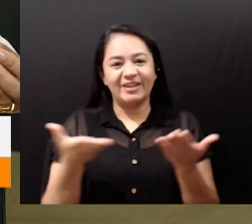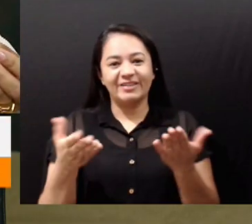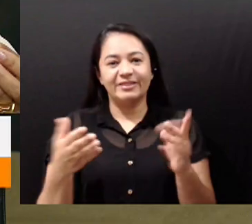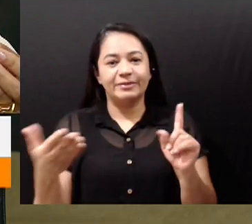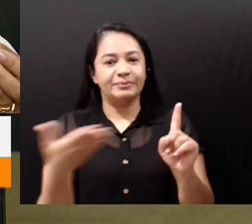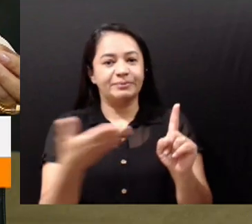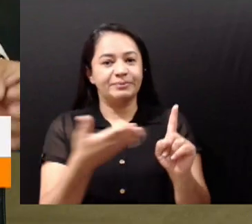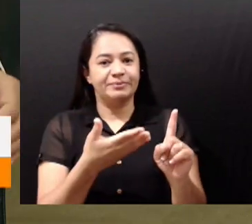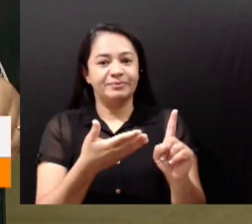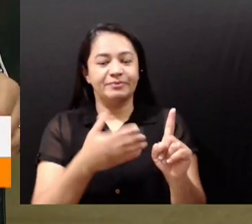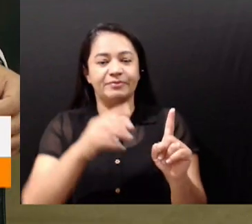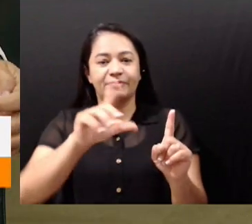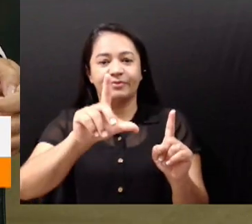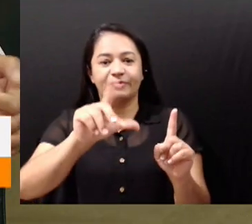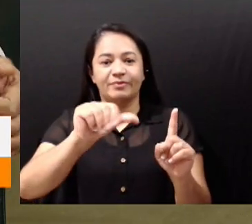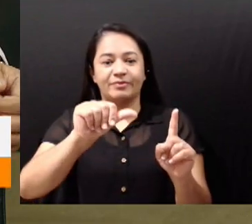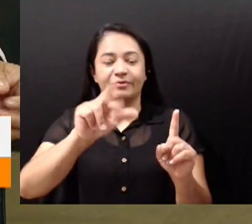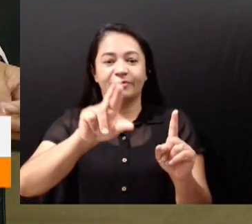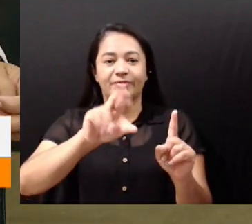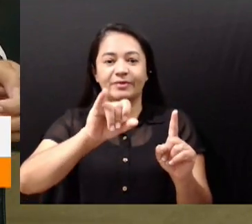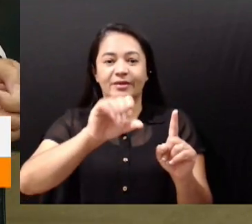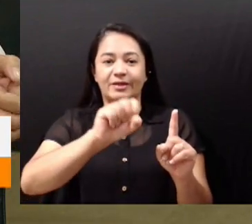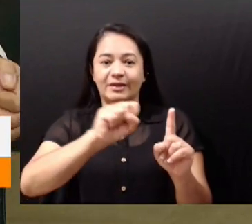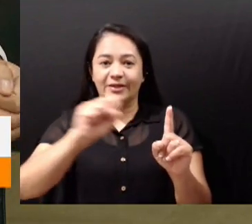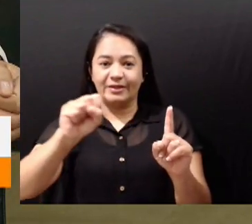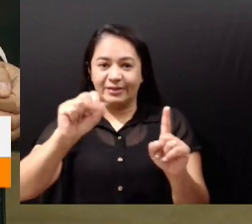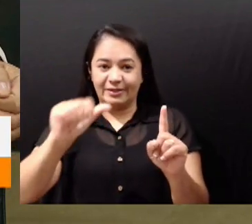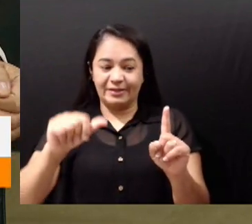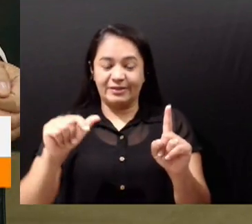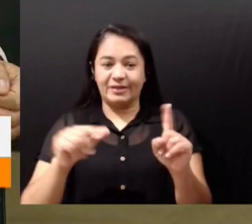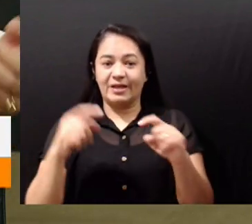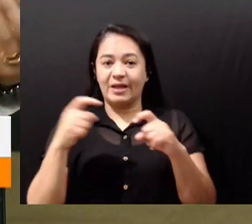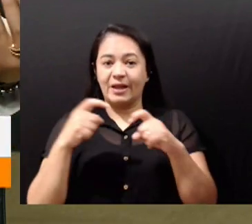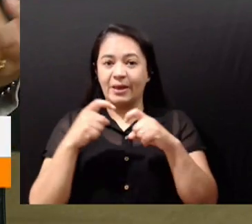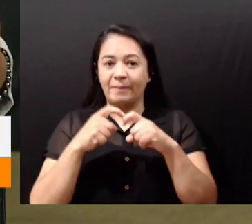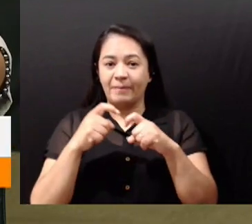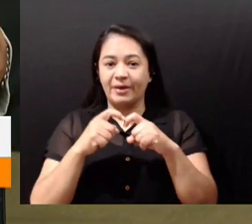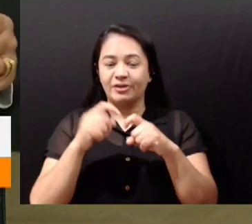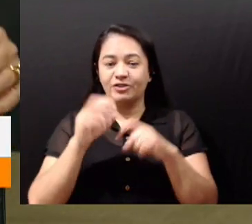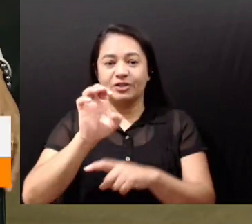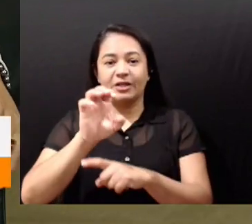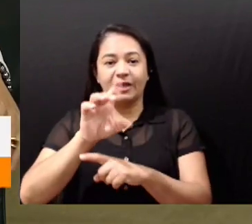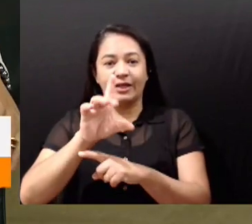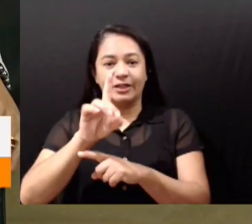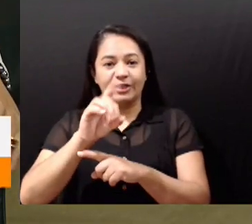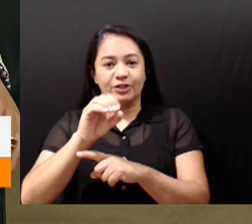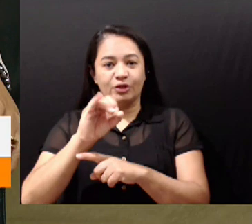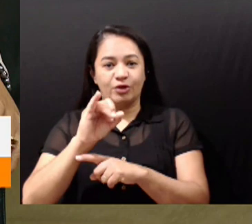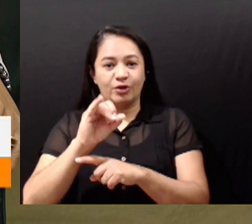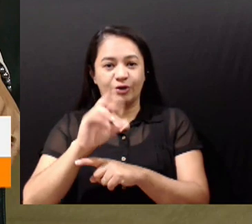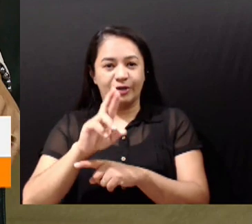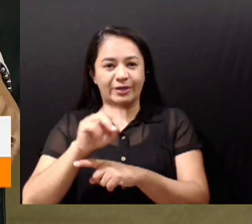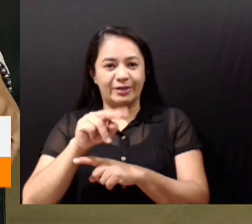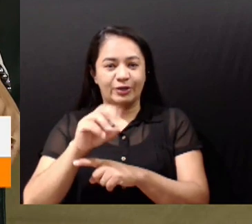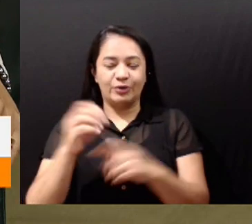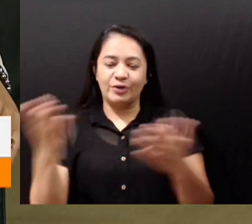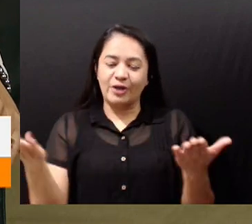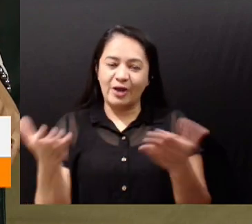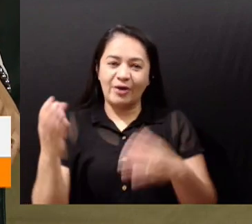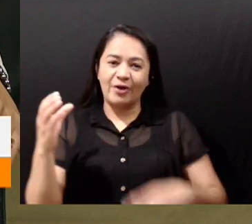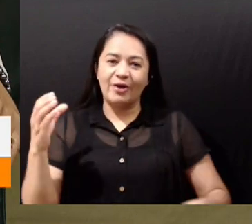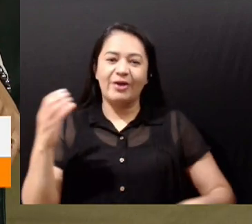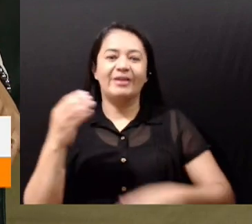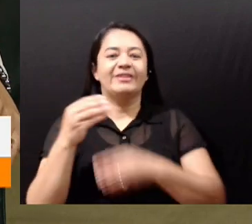Larissa Pontes, ela é médica endocrinologista e vai somar com a gente agora aqui no nosso programa